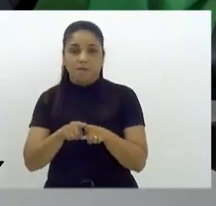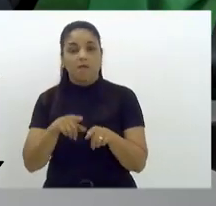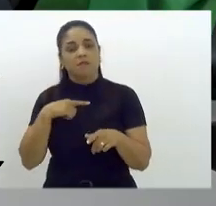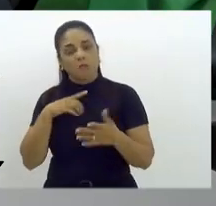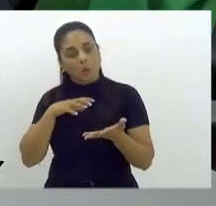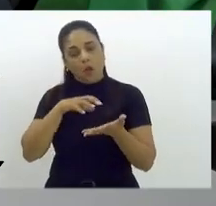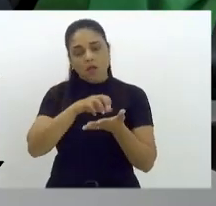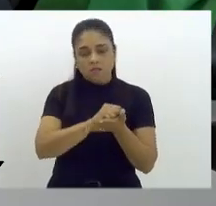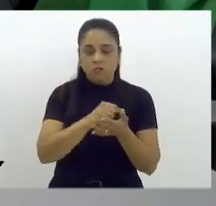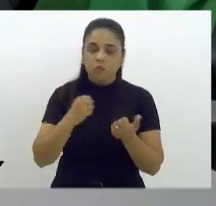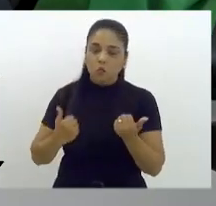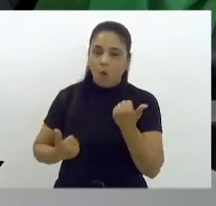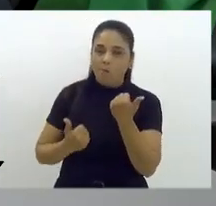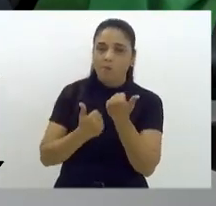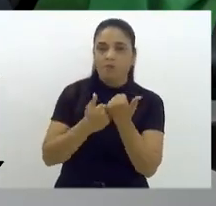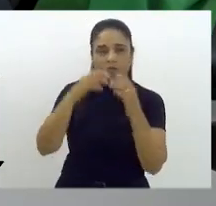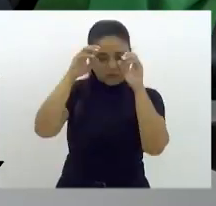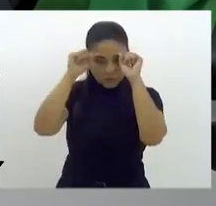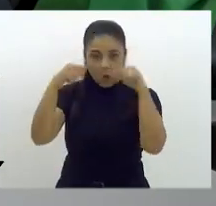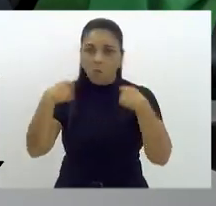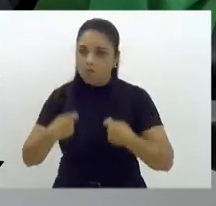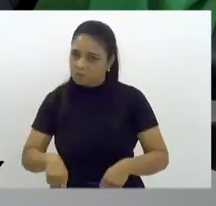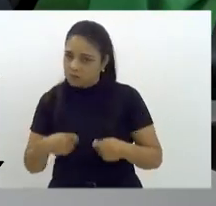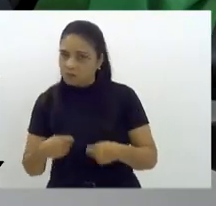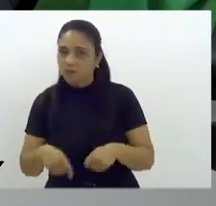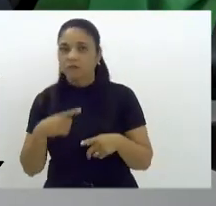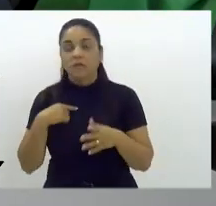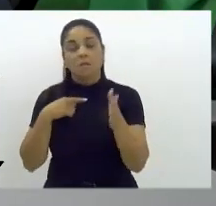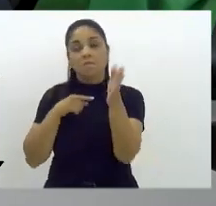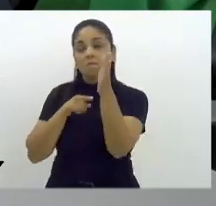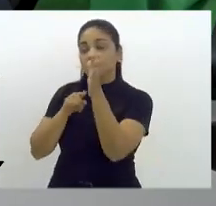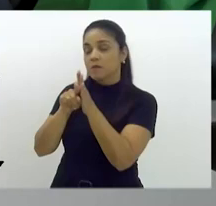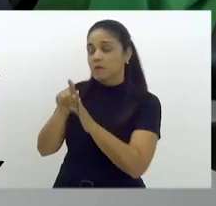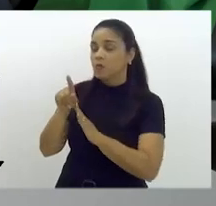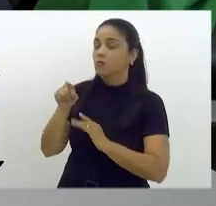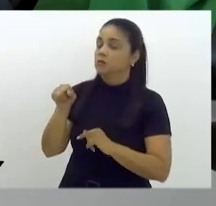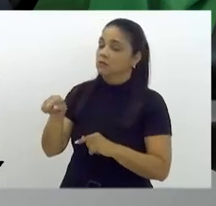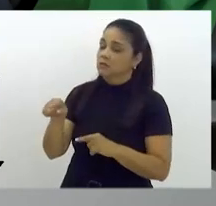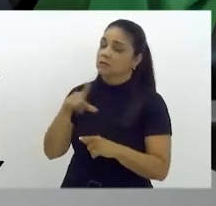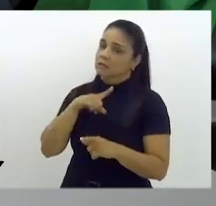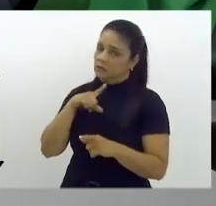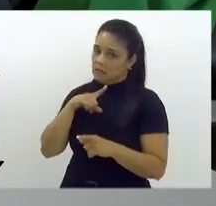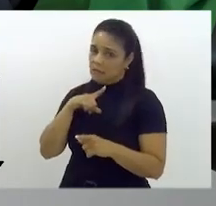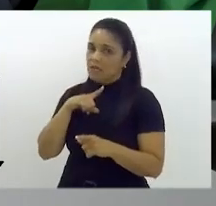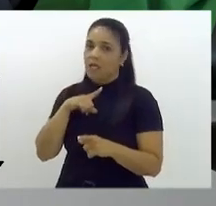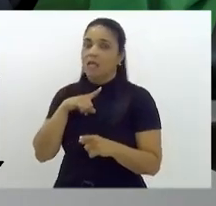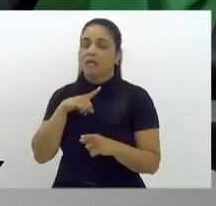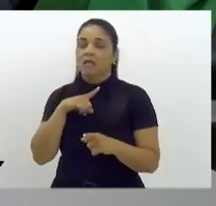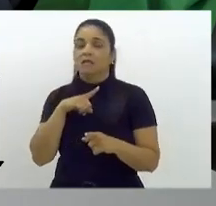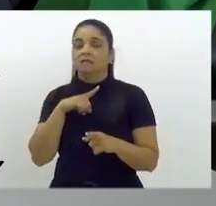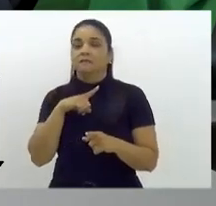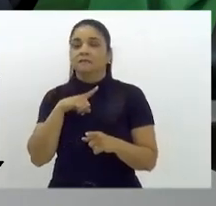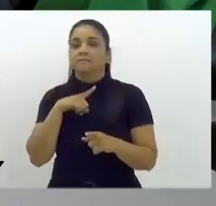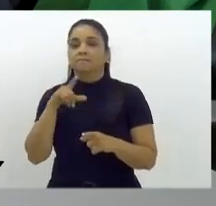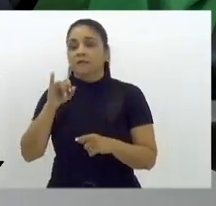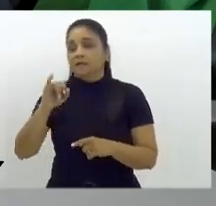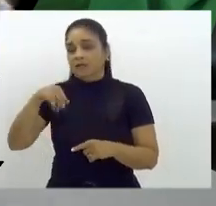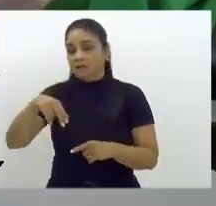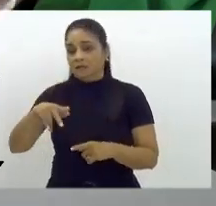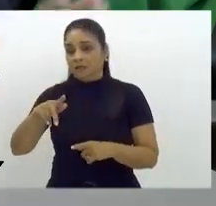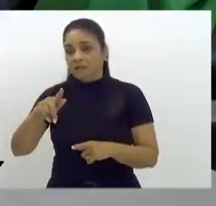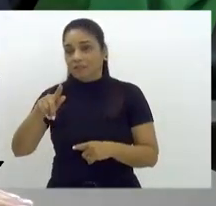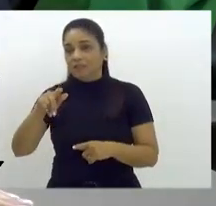tribunal é a pergunta que uma das perguntas que eu ia fazer até tem a ver com essa questão que a Ingrid coloca de